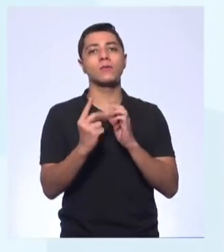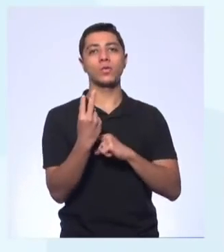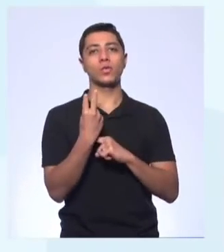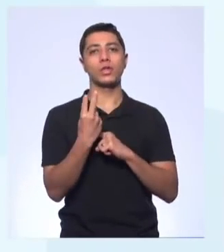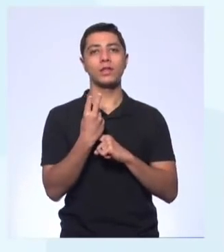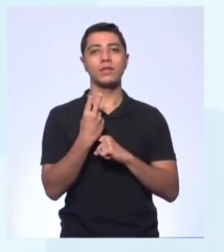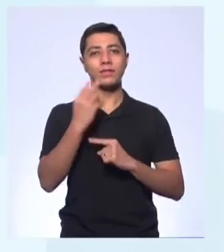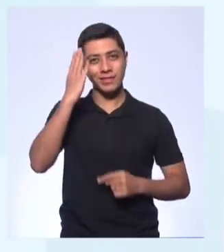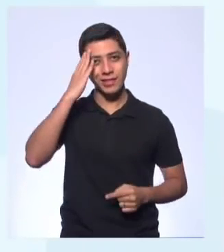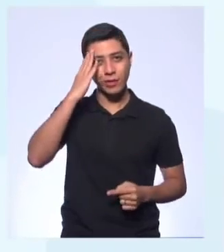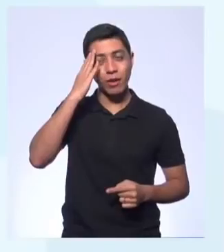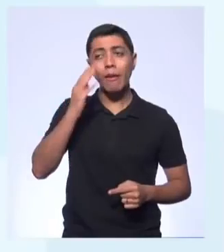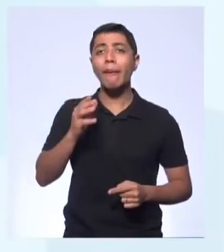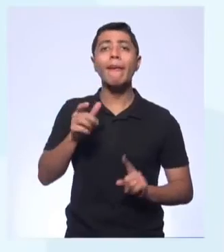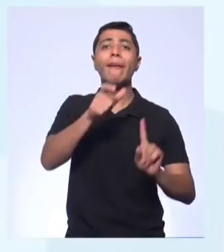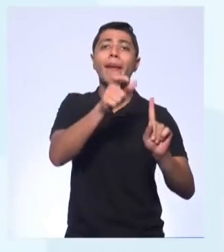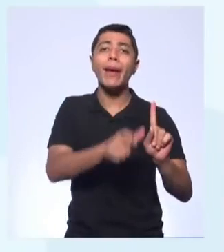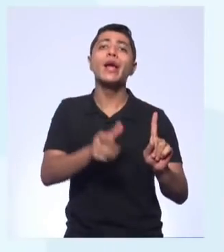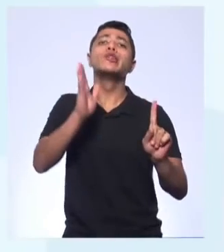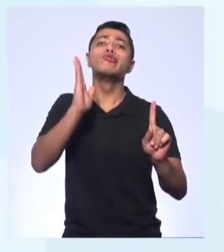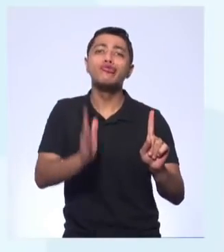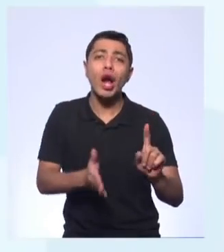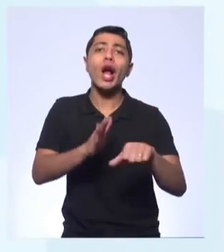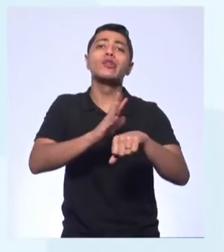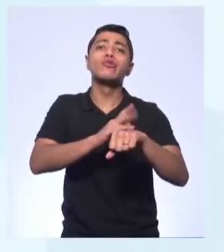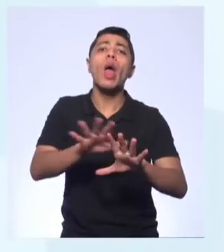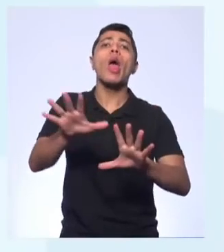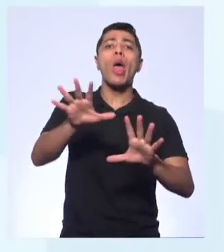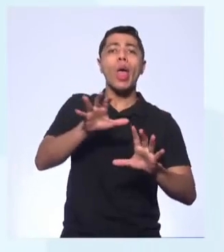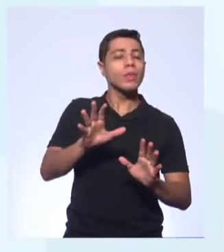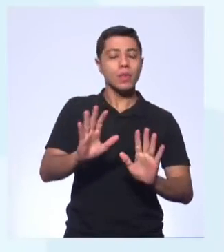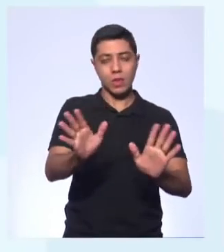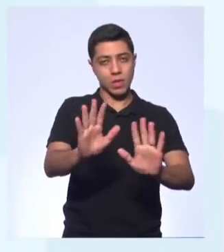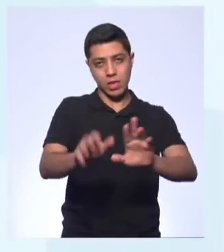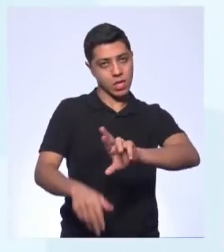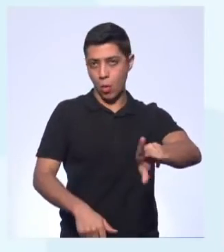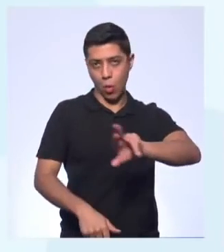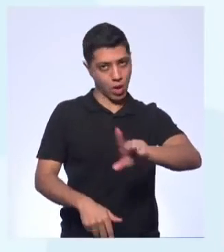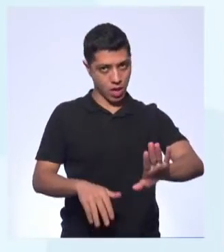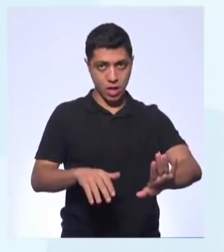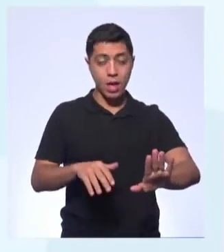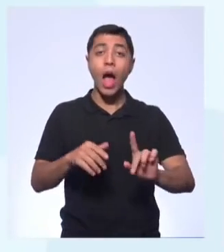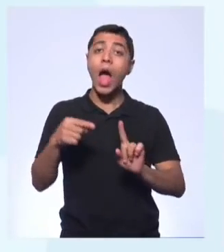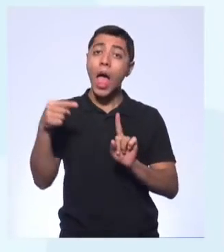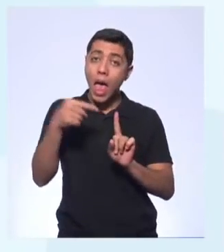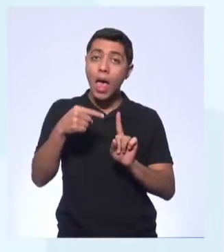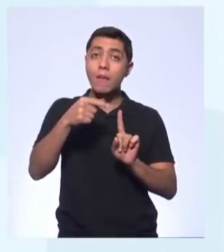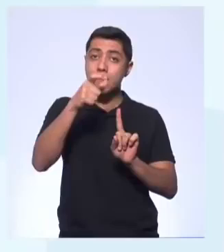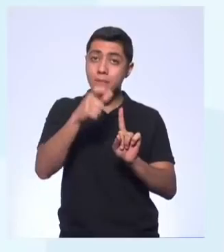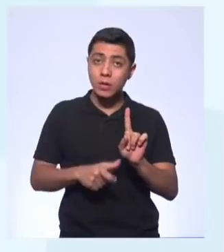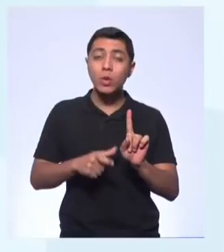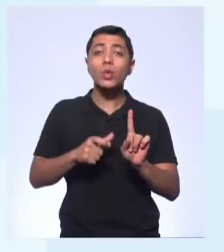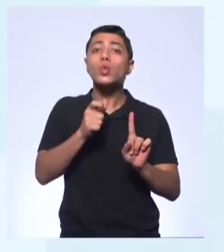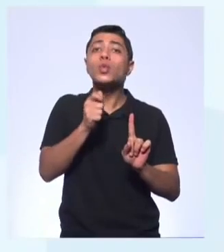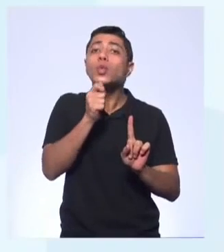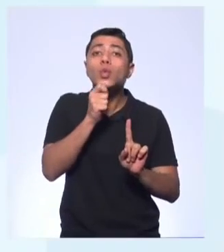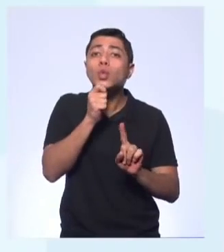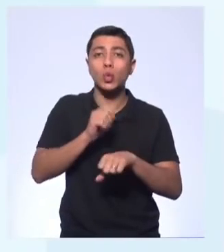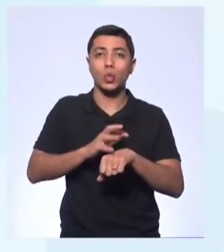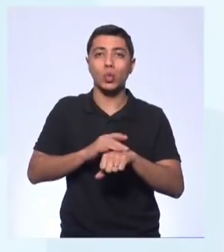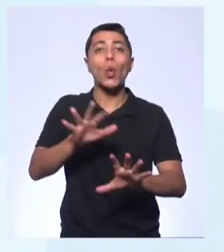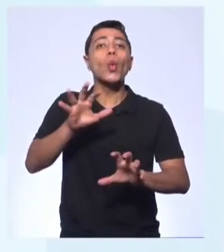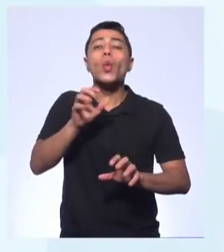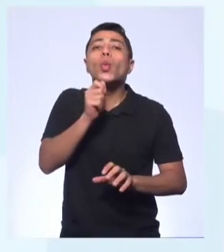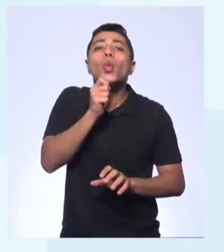tratar esse indivíduo que já está doente. Então, por isso que é importante quando a gente fala em relação à qualidade de vida, né? Então, a saúde coletiva